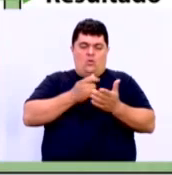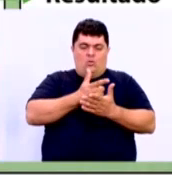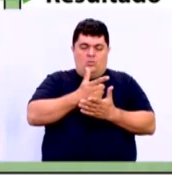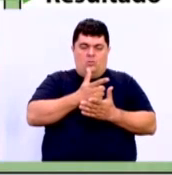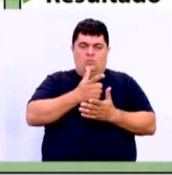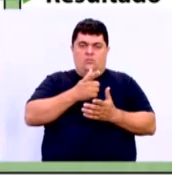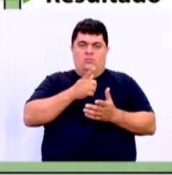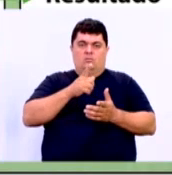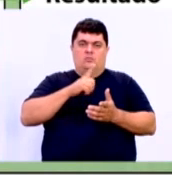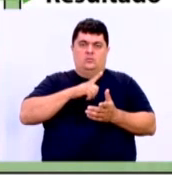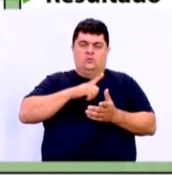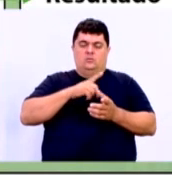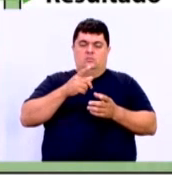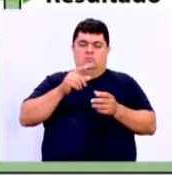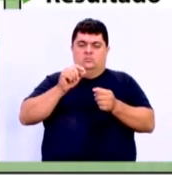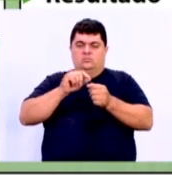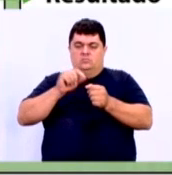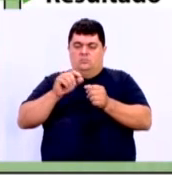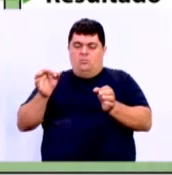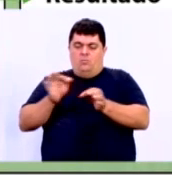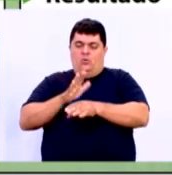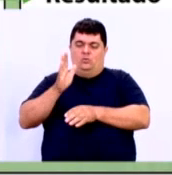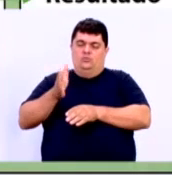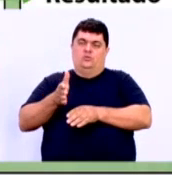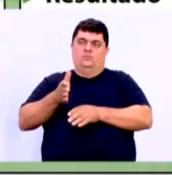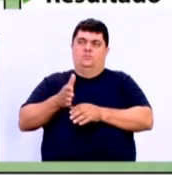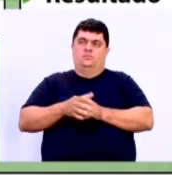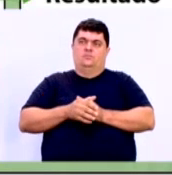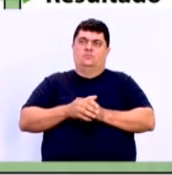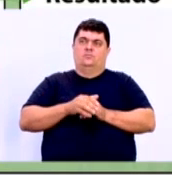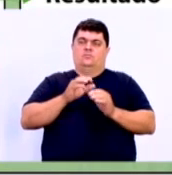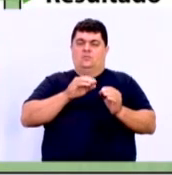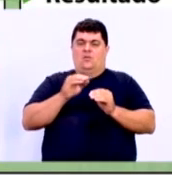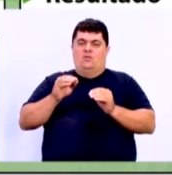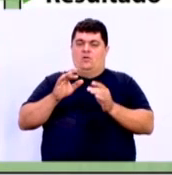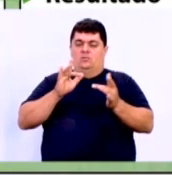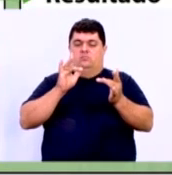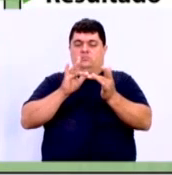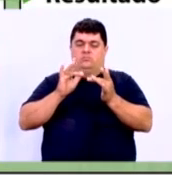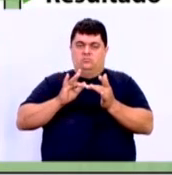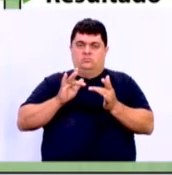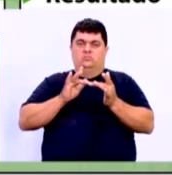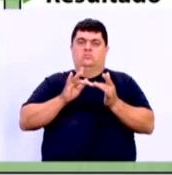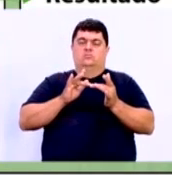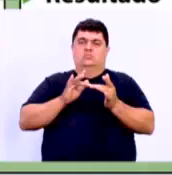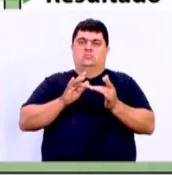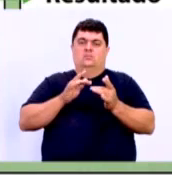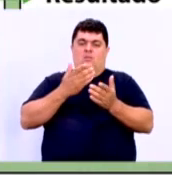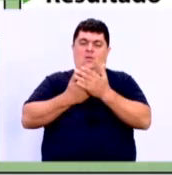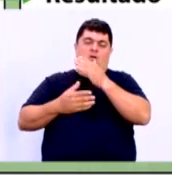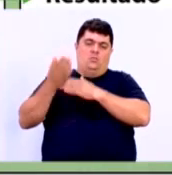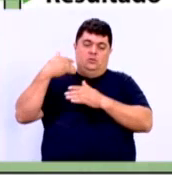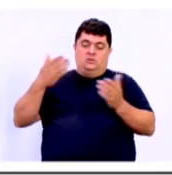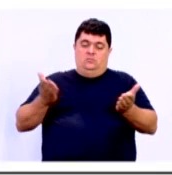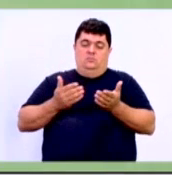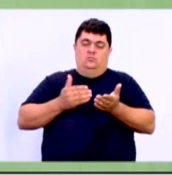ele entra como produto produzido. É isso aí, a gente tem que associar a aula passada com essa aula.